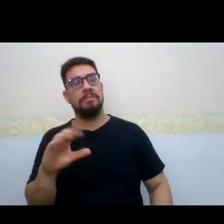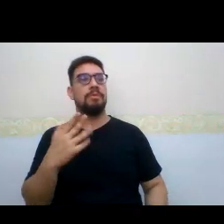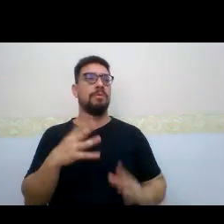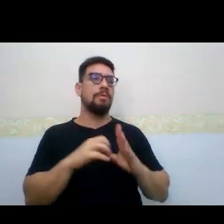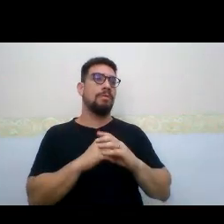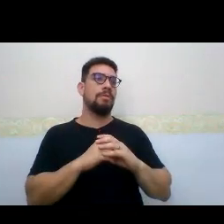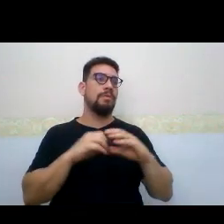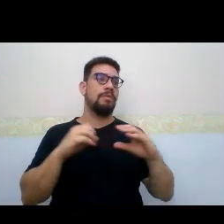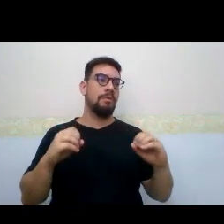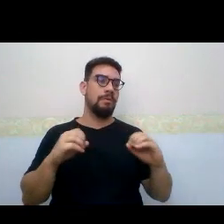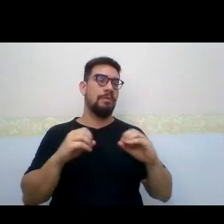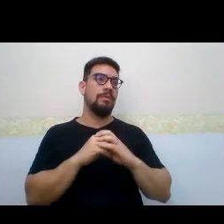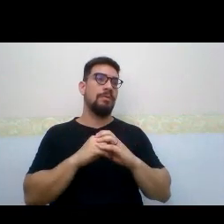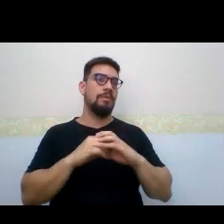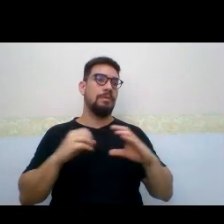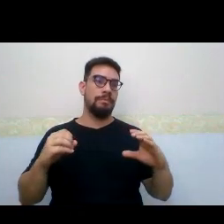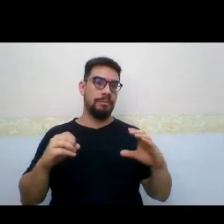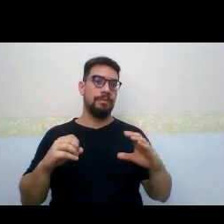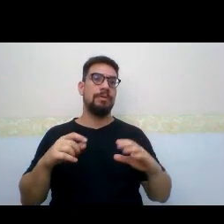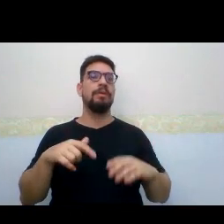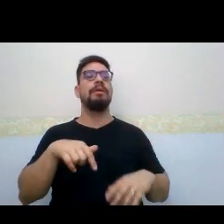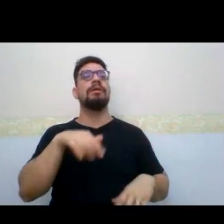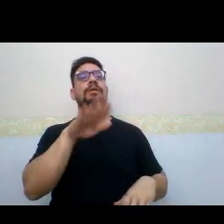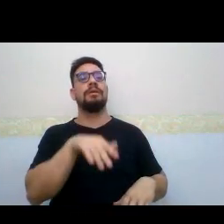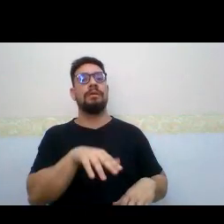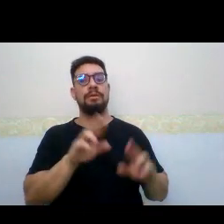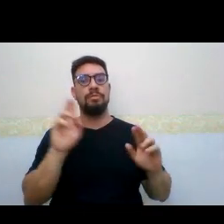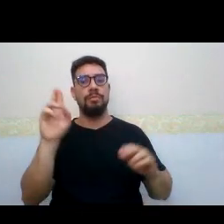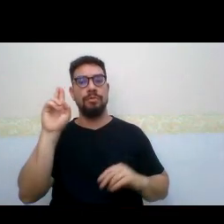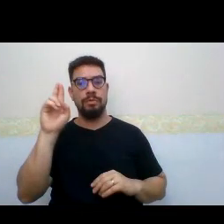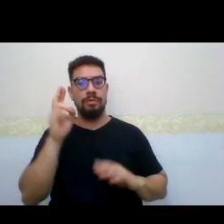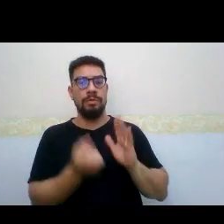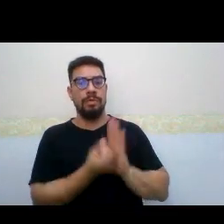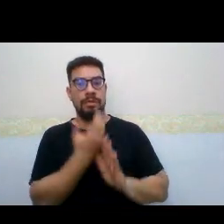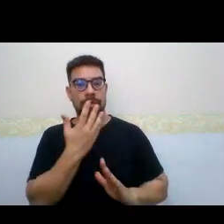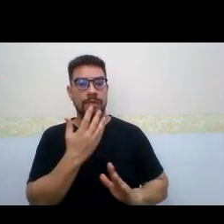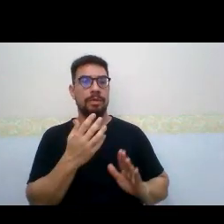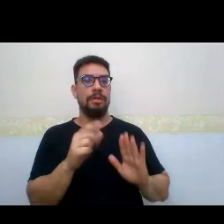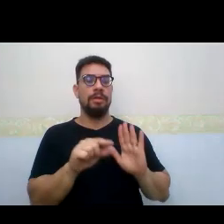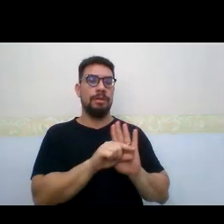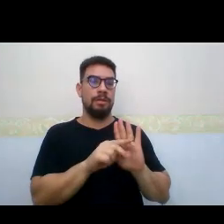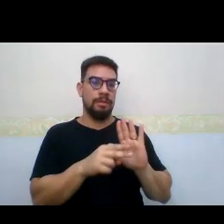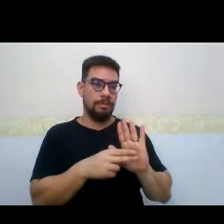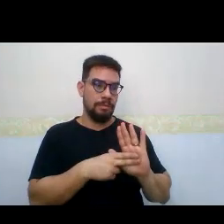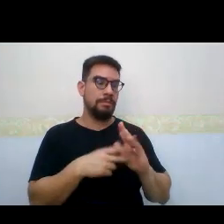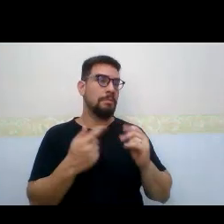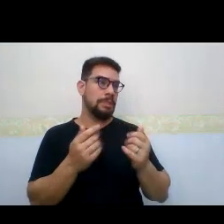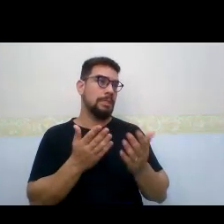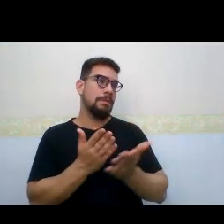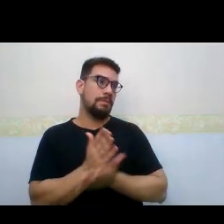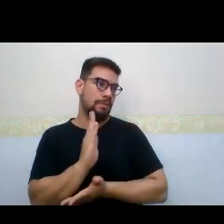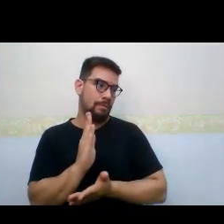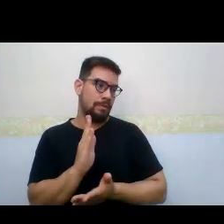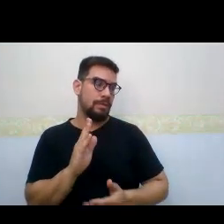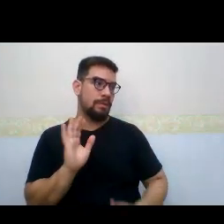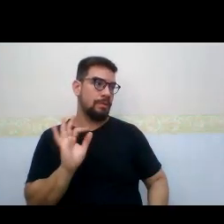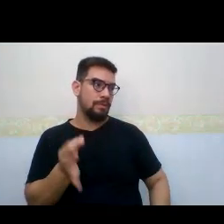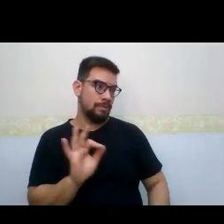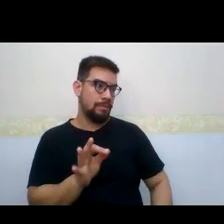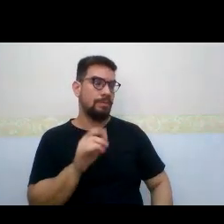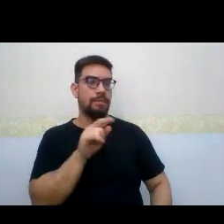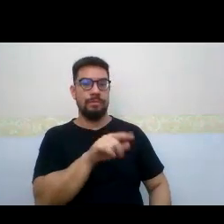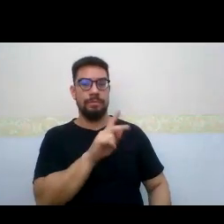quem que é responsável por criar essa ementa, porque parece que ela precisa ser aprovada, né, pelo MEC. Você, como professor, em